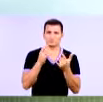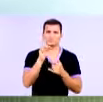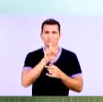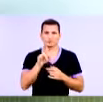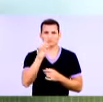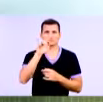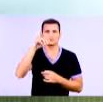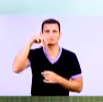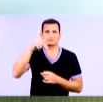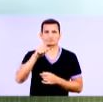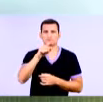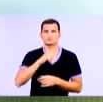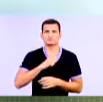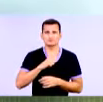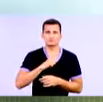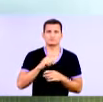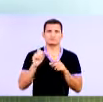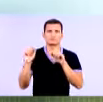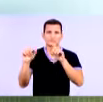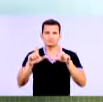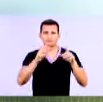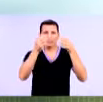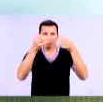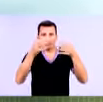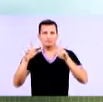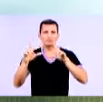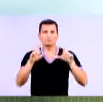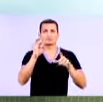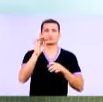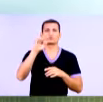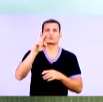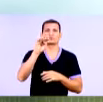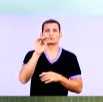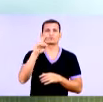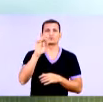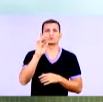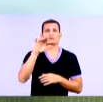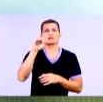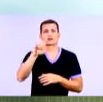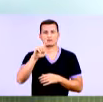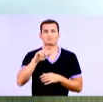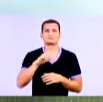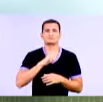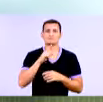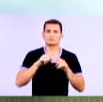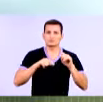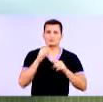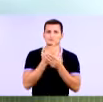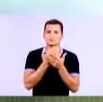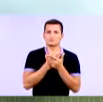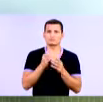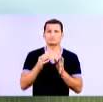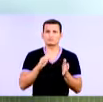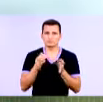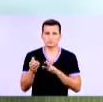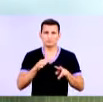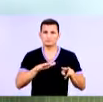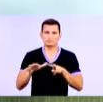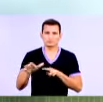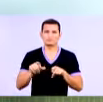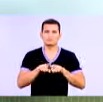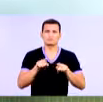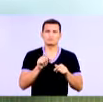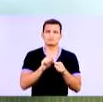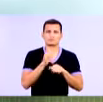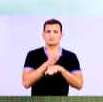GIMP, você tem tutoriais, então você tem bastante material para estudar durante a semana, né? E sobretudo para fazer a atividade